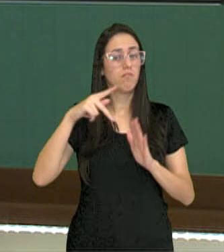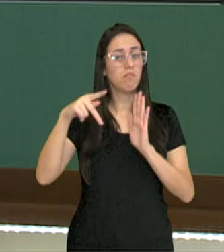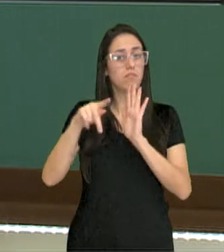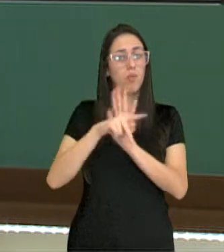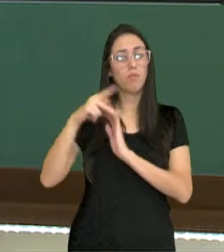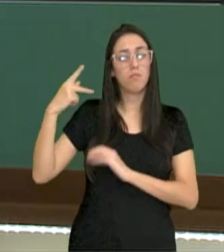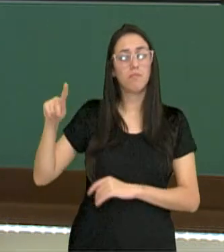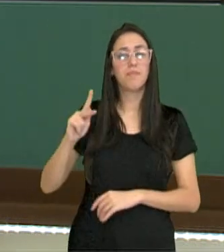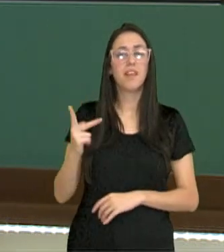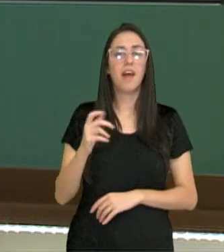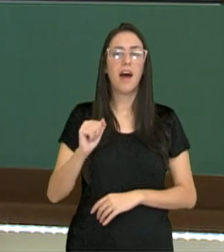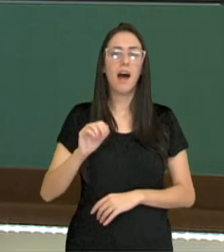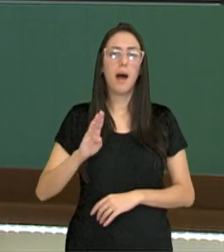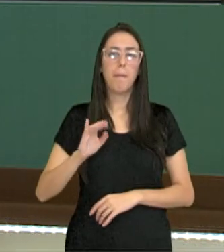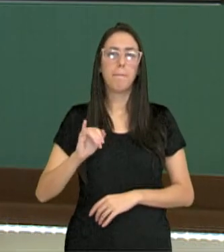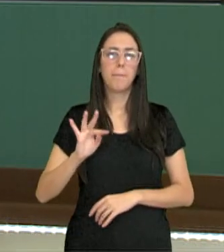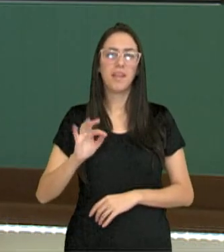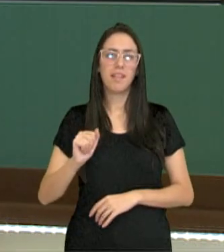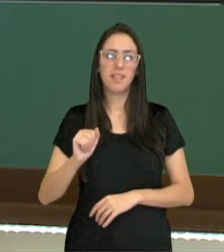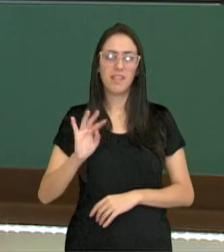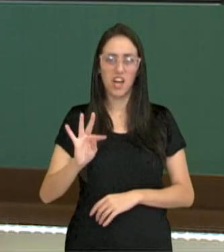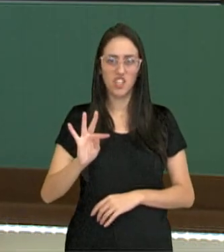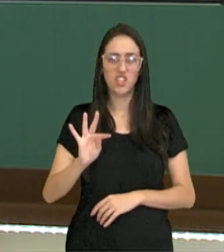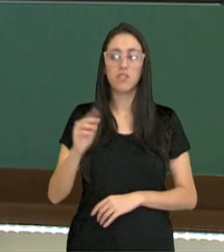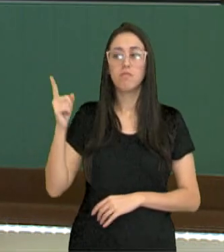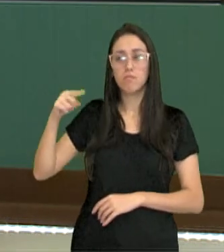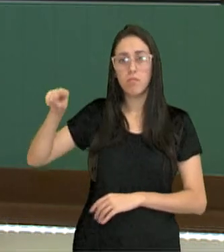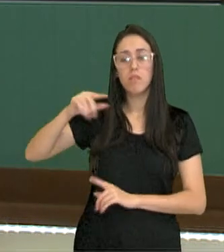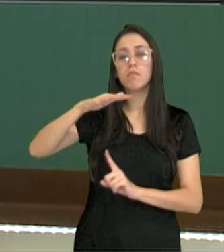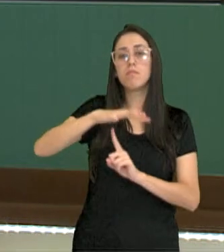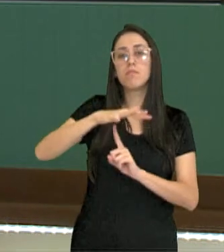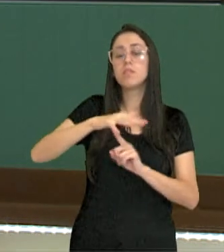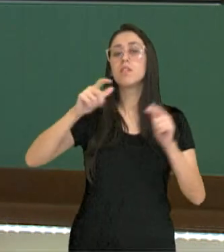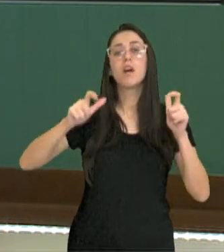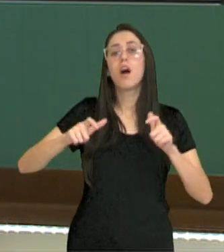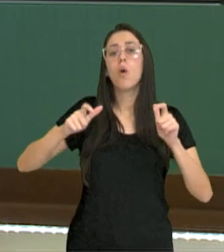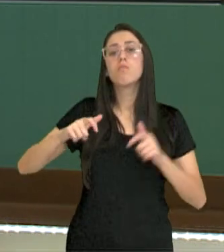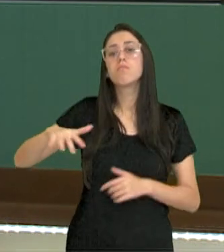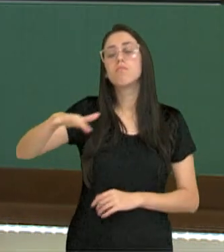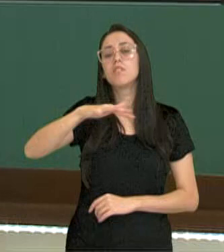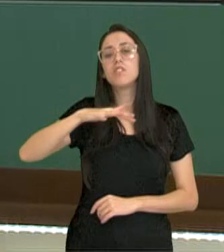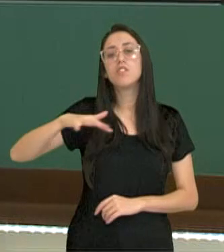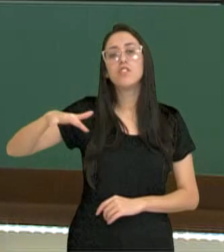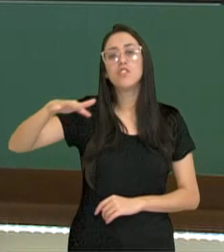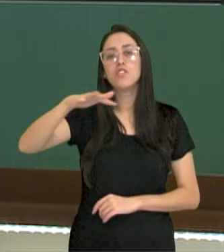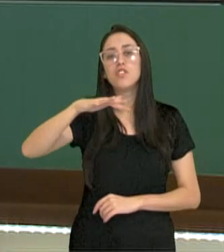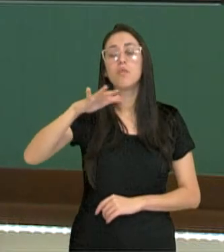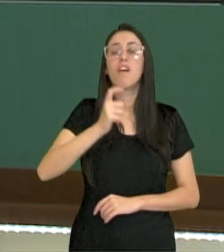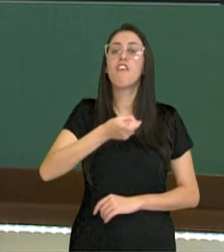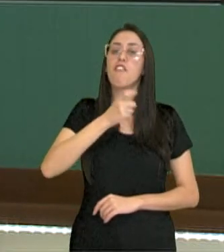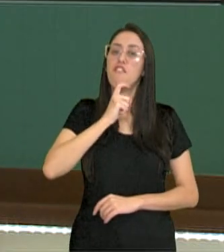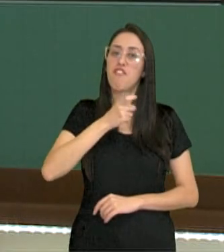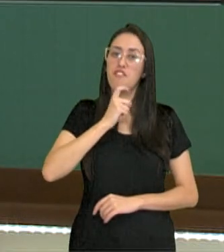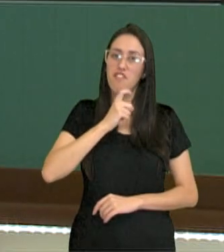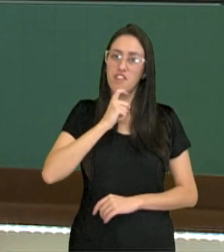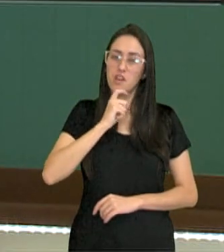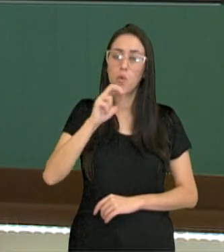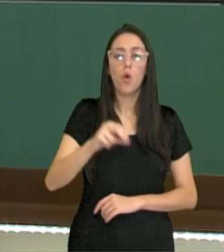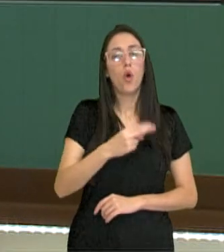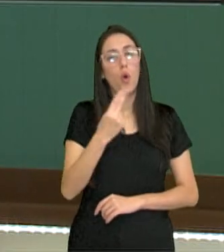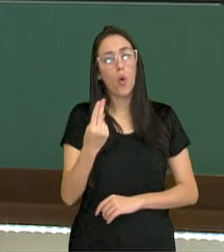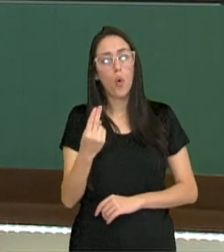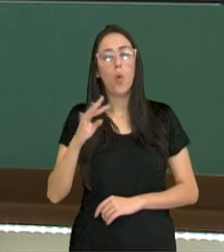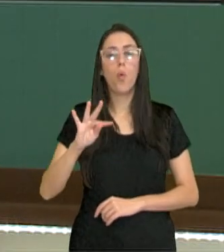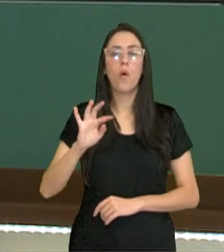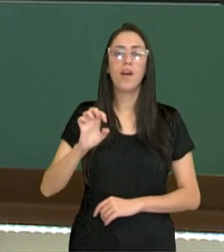essa espécie vegetal. Então, vivem preferencialmente em regiões aonde? Com clima frio ou